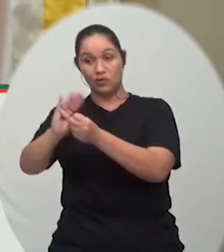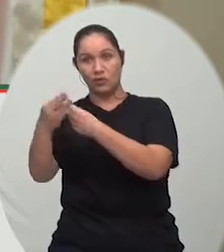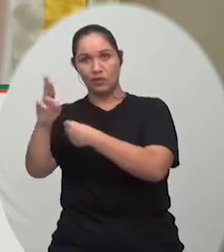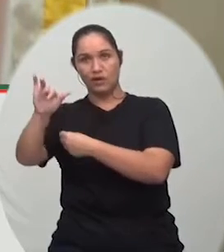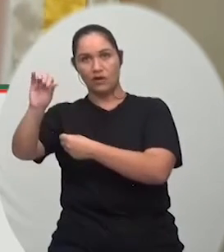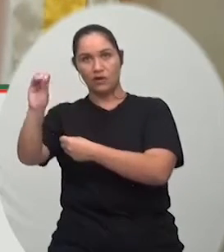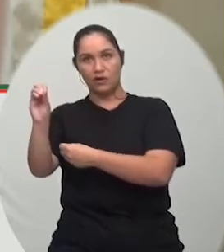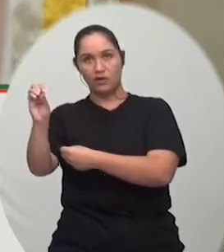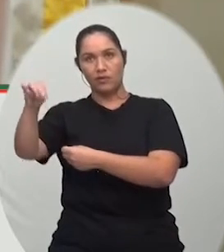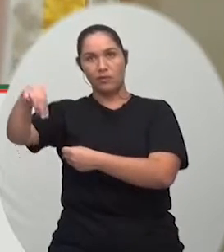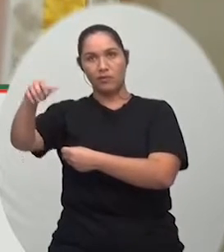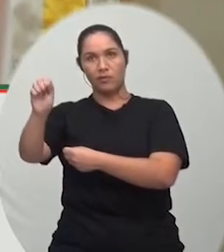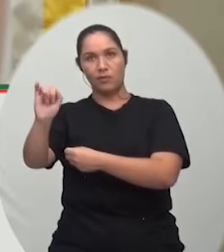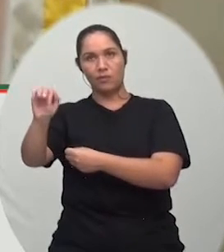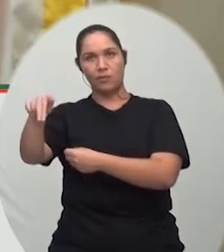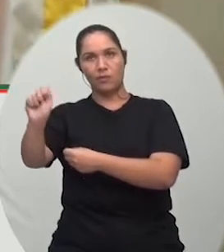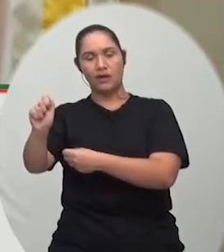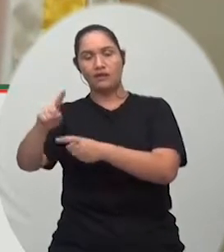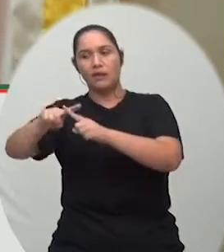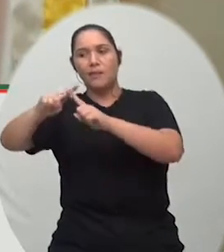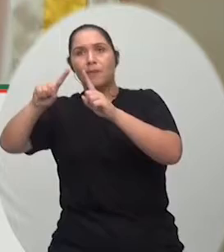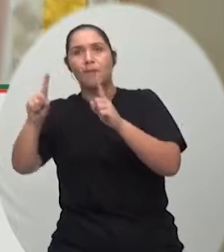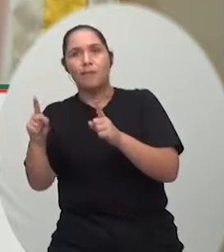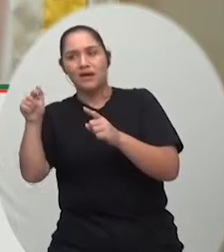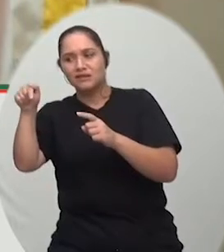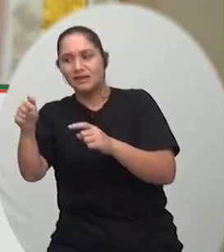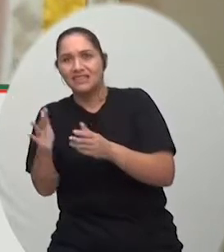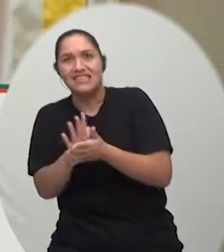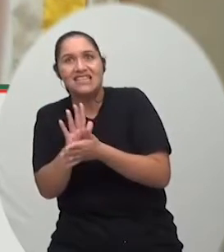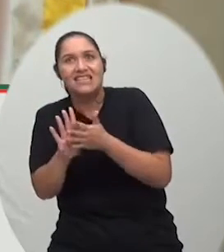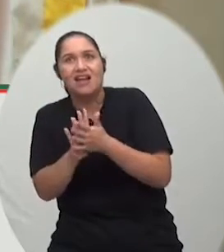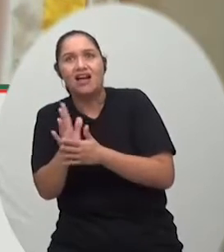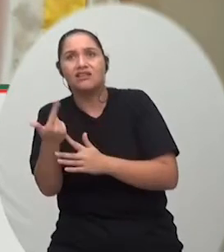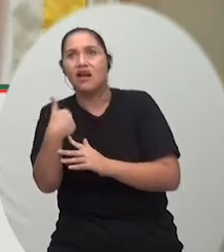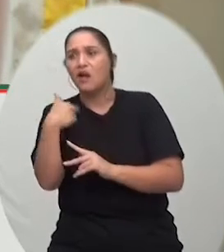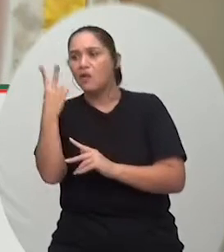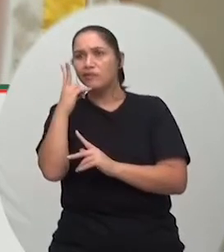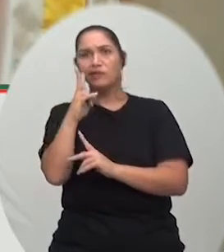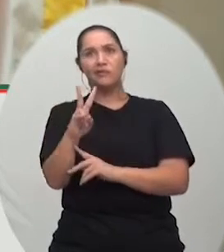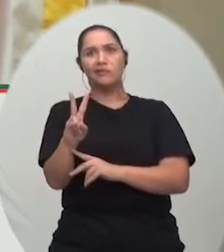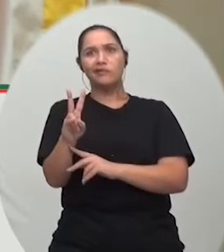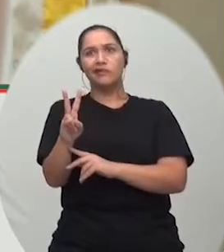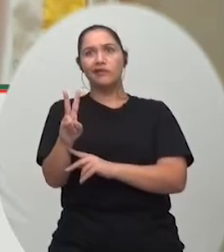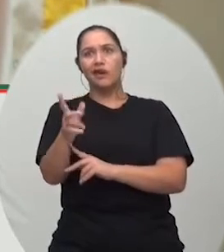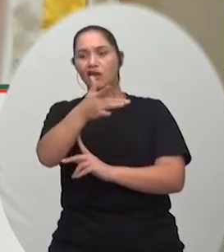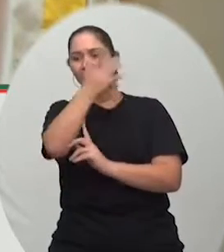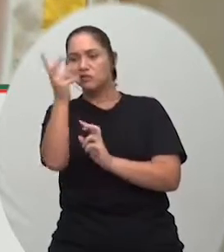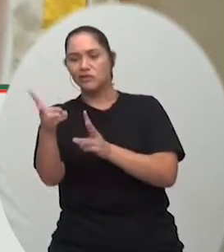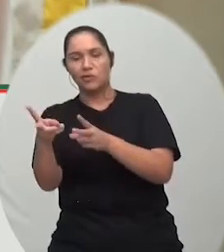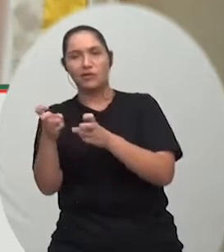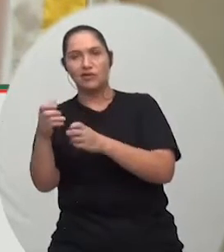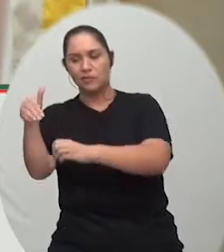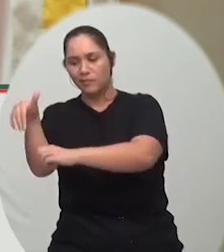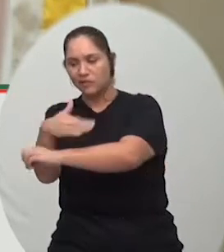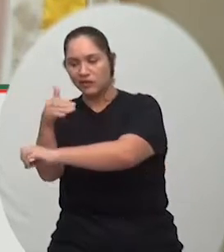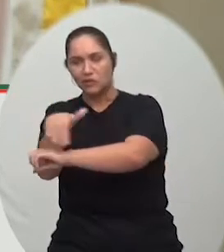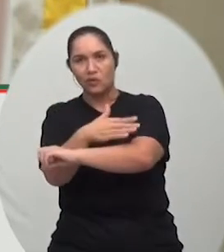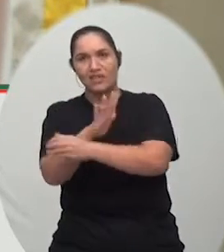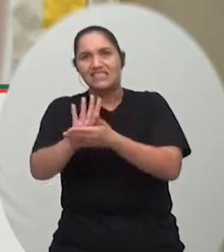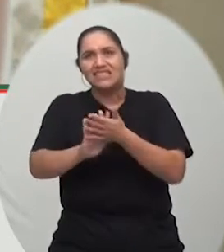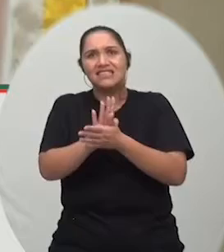até agora nenhuma movimentação para a pavimentação das ruas do centro do distrito do Rio